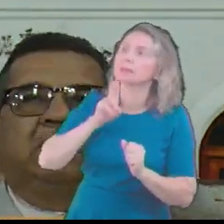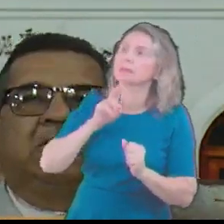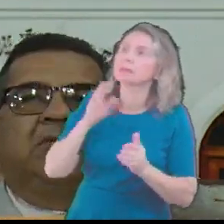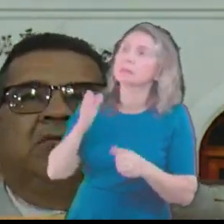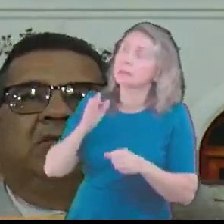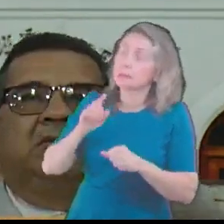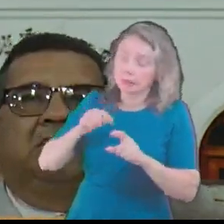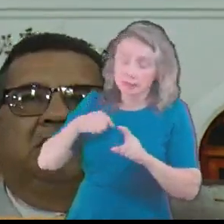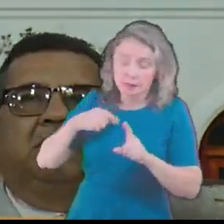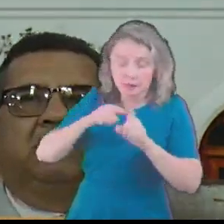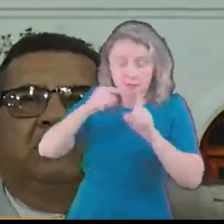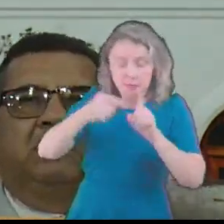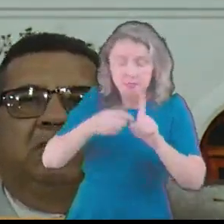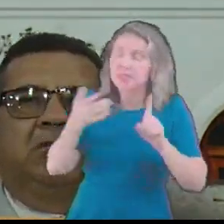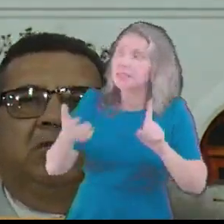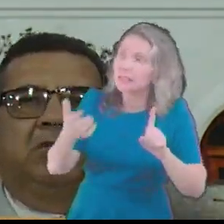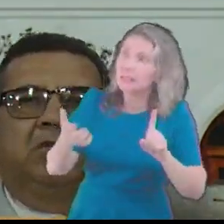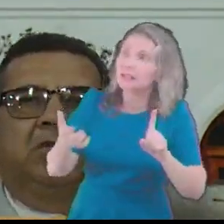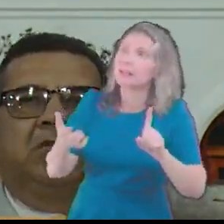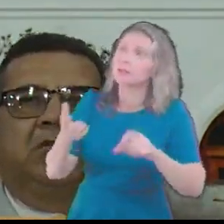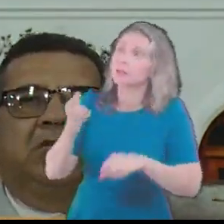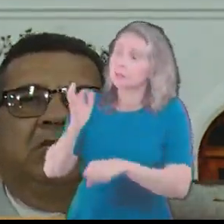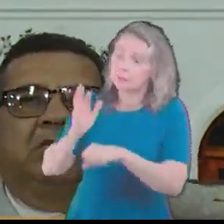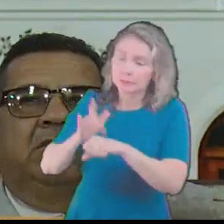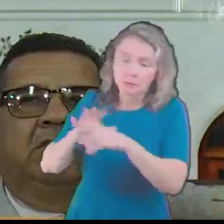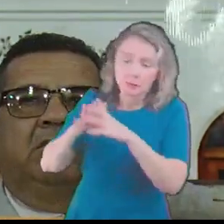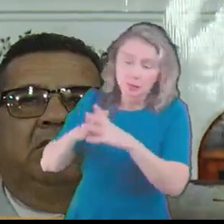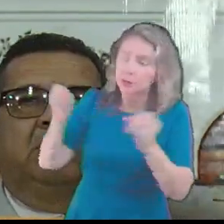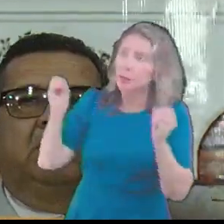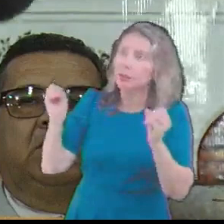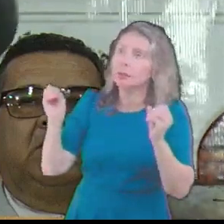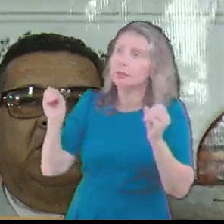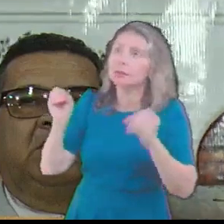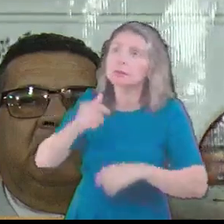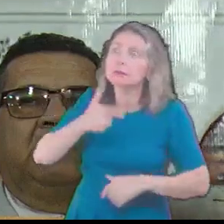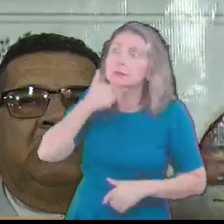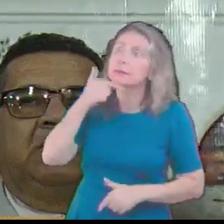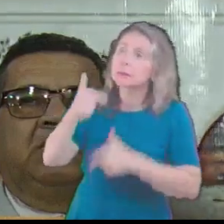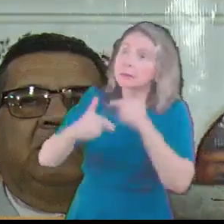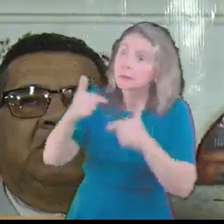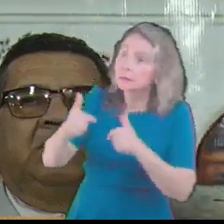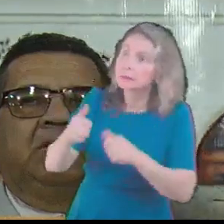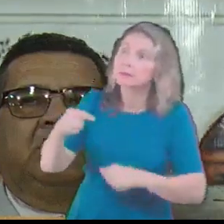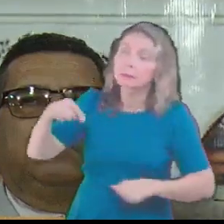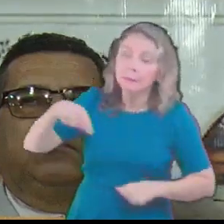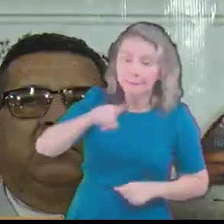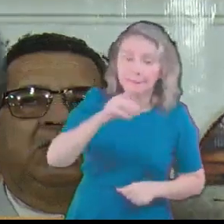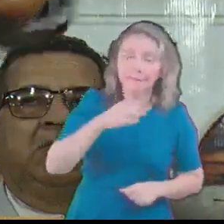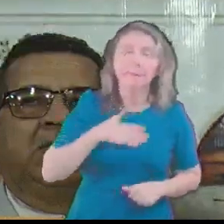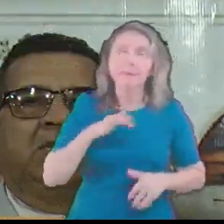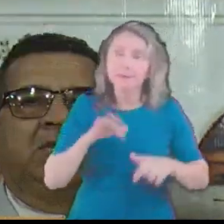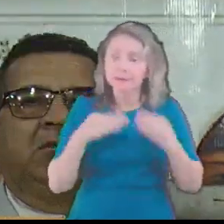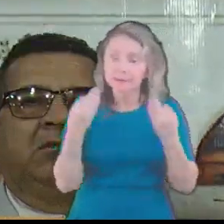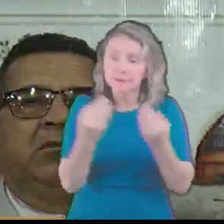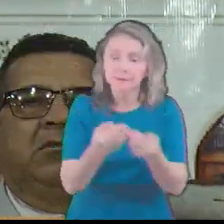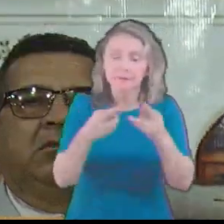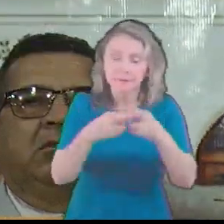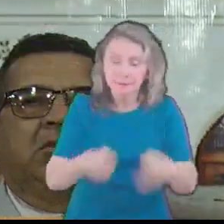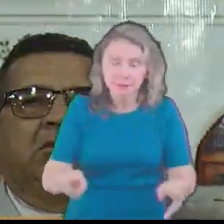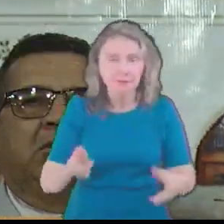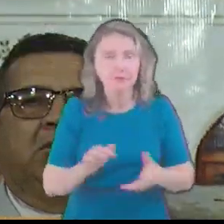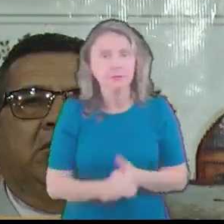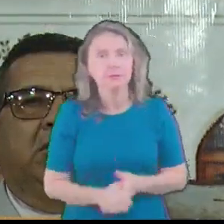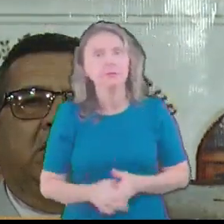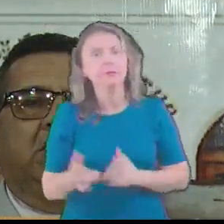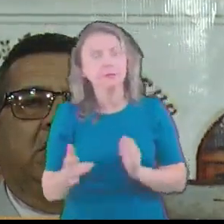minha enfermidade, abra a porta de emprego, vá na minha casa e resolva aquele problema, se tu podes. Jesus está dizendo para você: